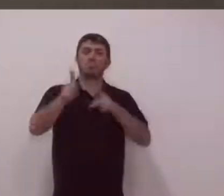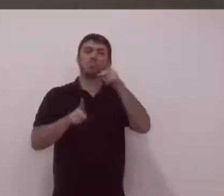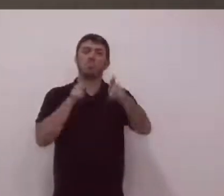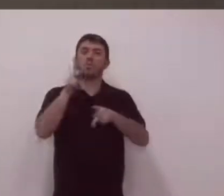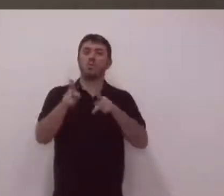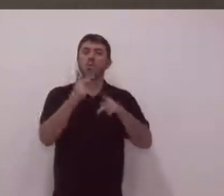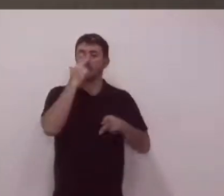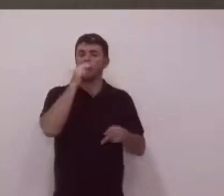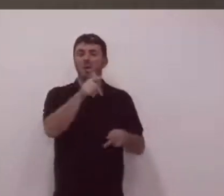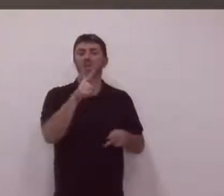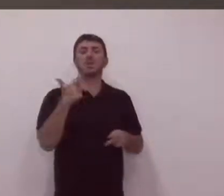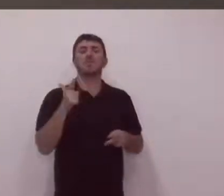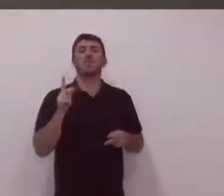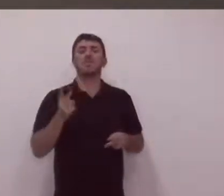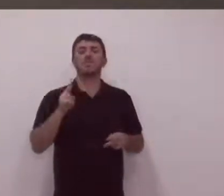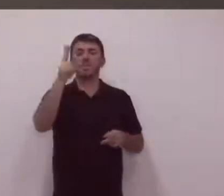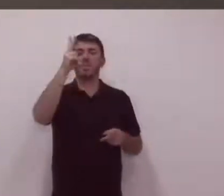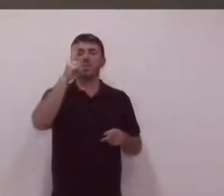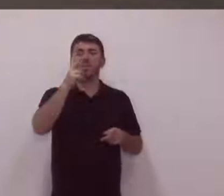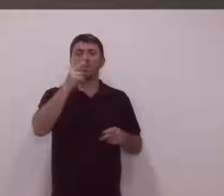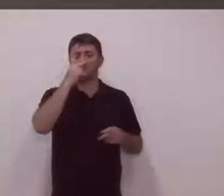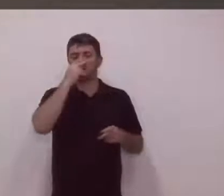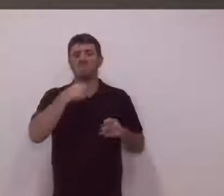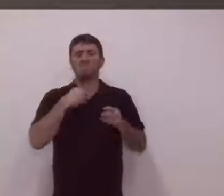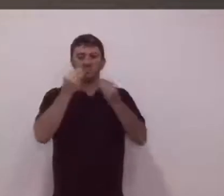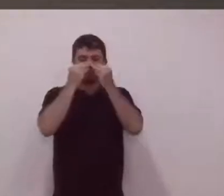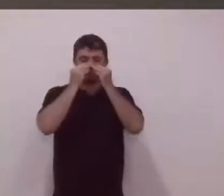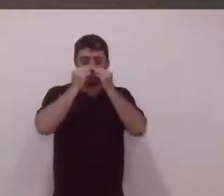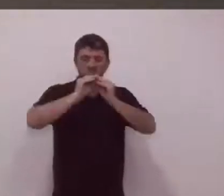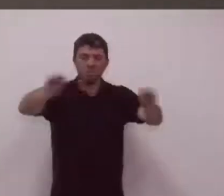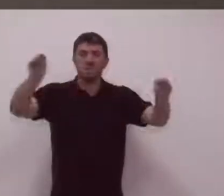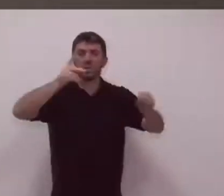quando é do povo não está nem aí não dá nada